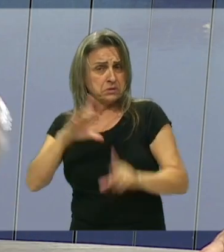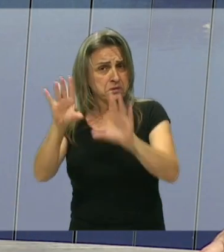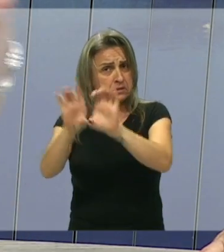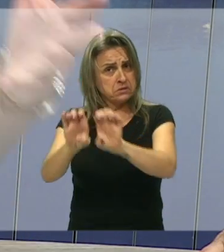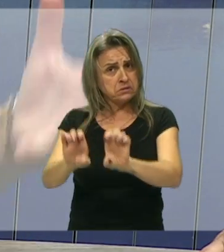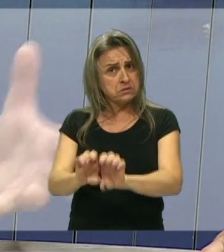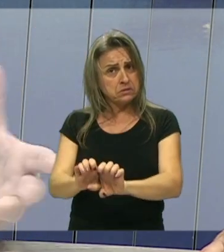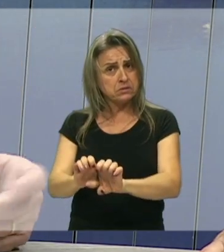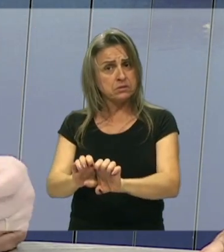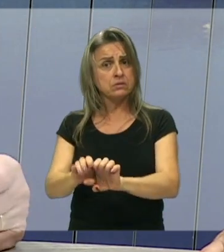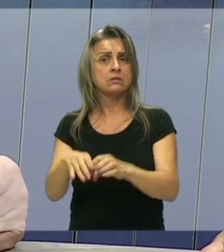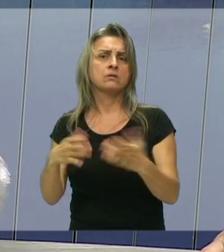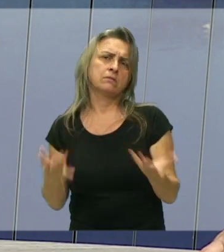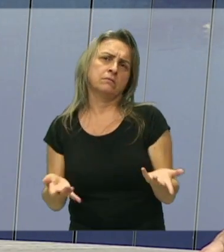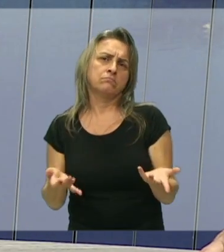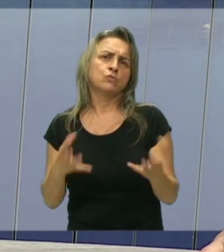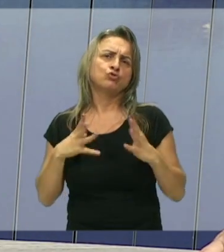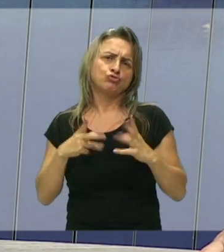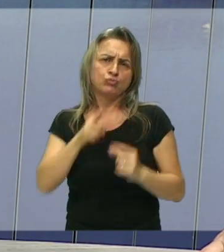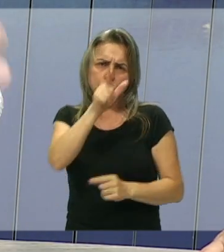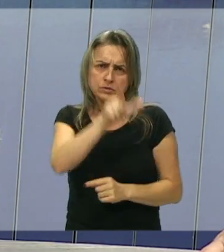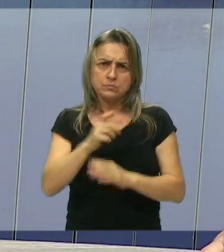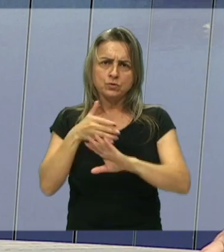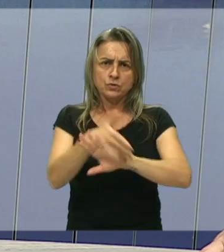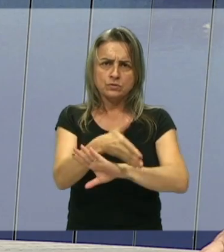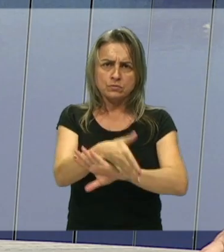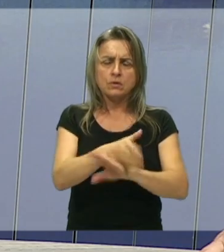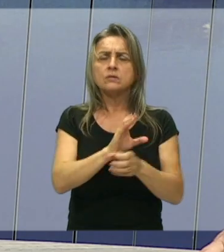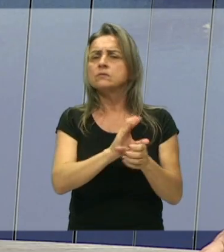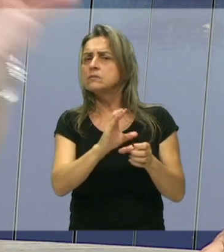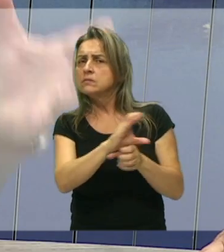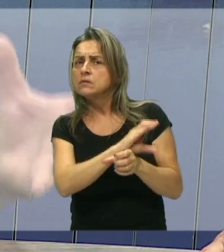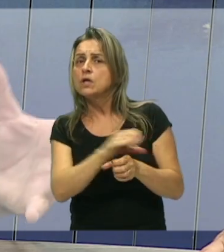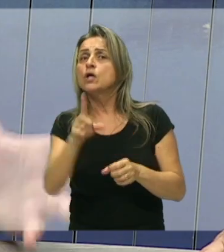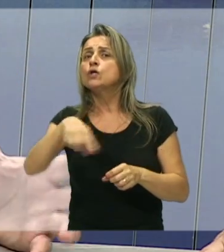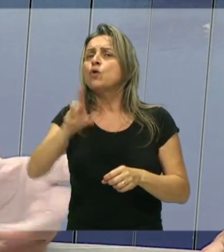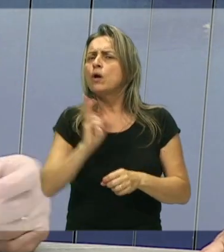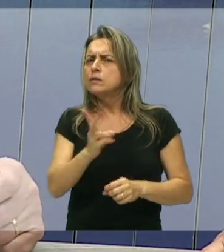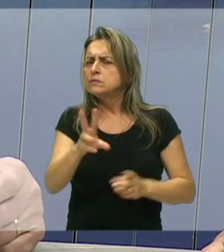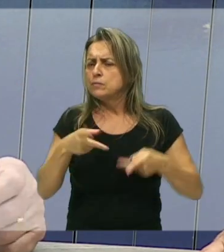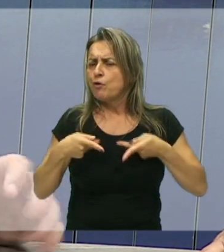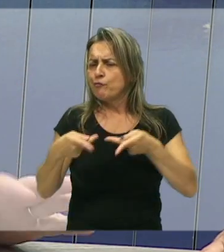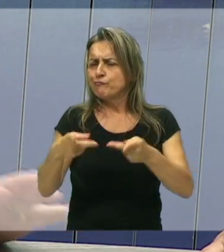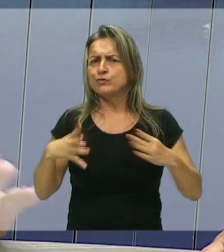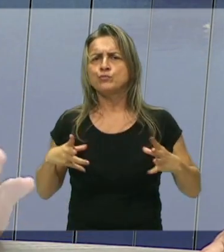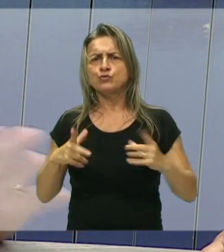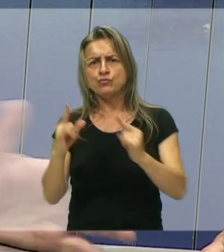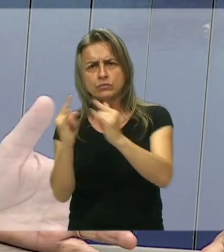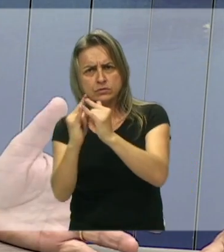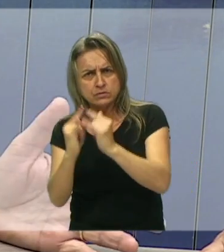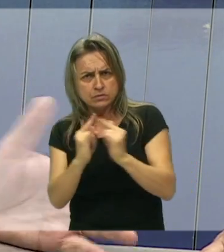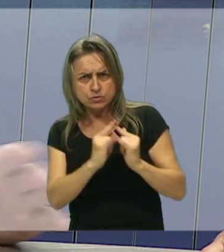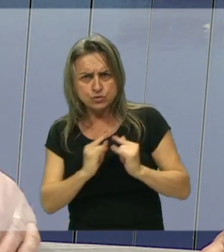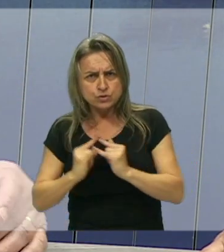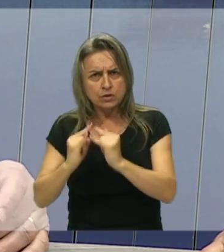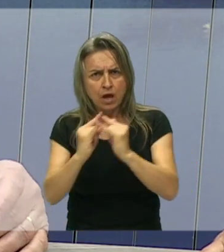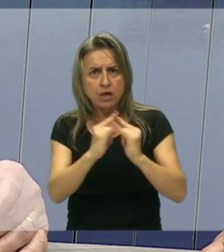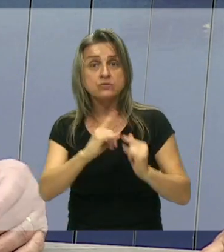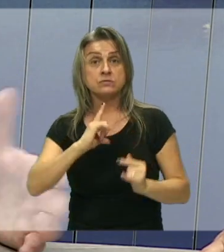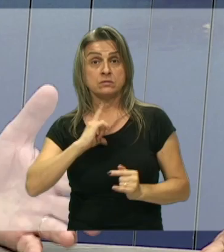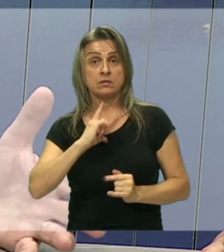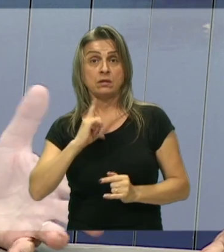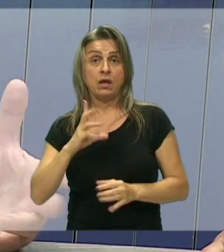e, no caso, os conselheiros, e nós sempre fazemos convites a todas as entidades organizadas que existam no